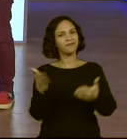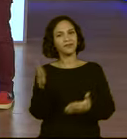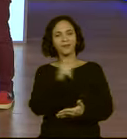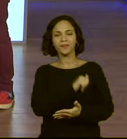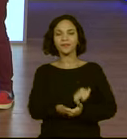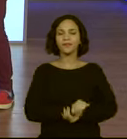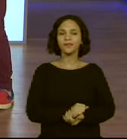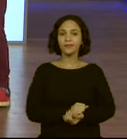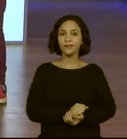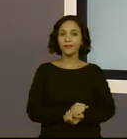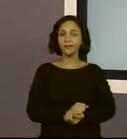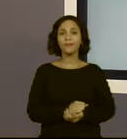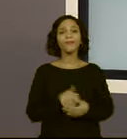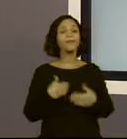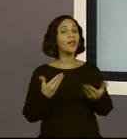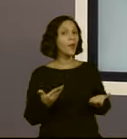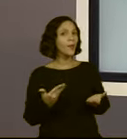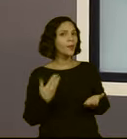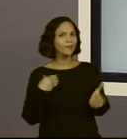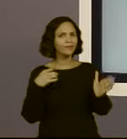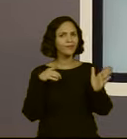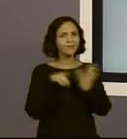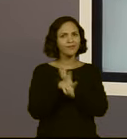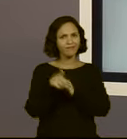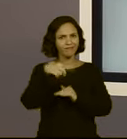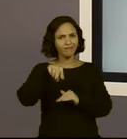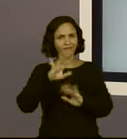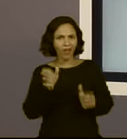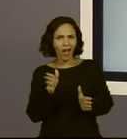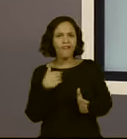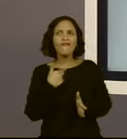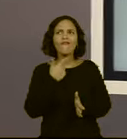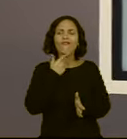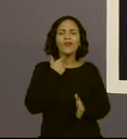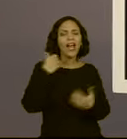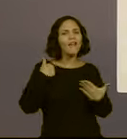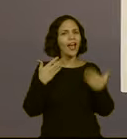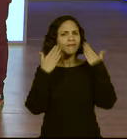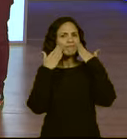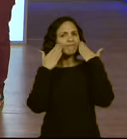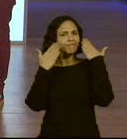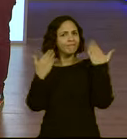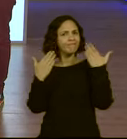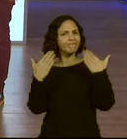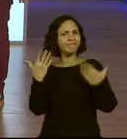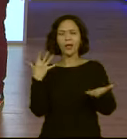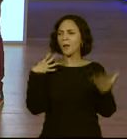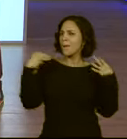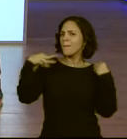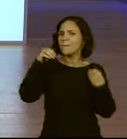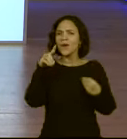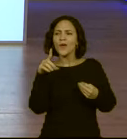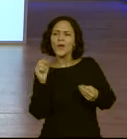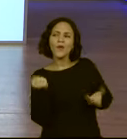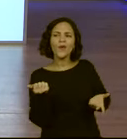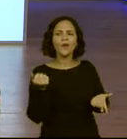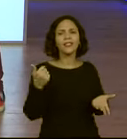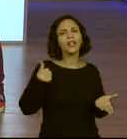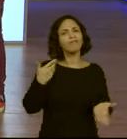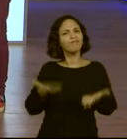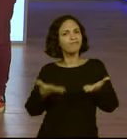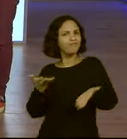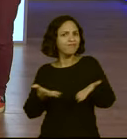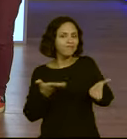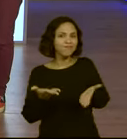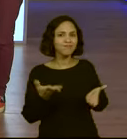Bom e quem nunca desejou estar na moda não é verdade Professor Ainda mais nessa idade né está na